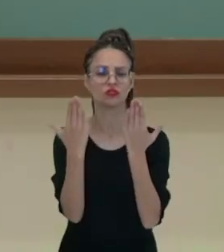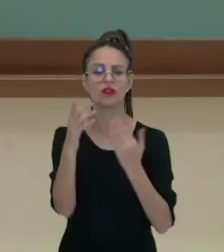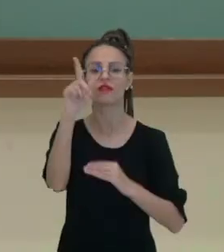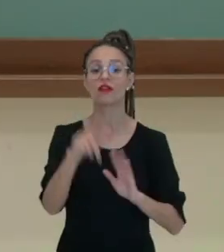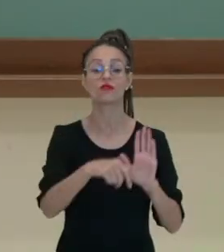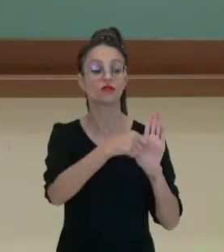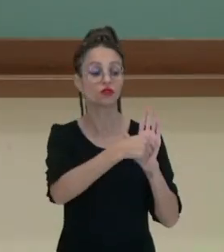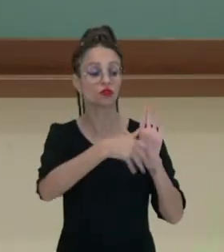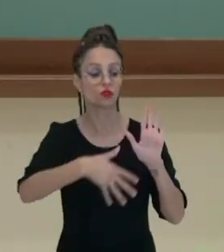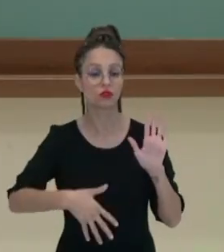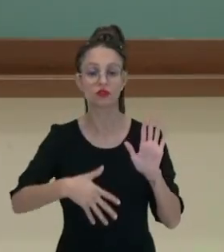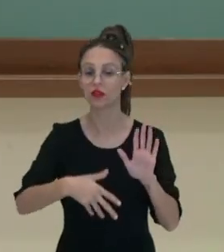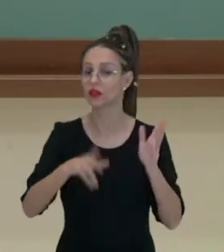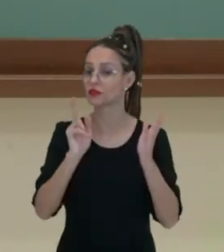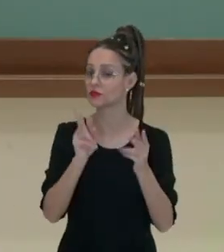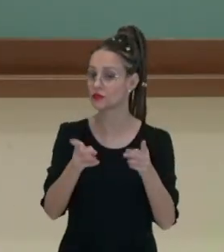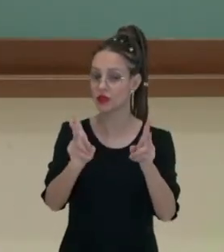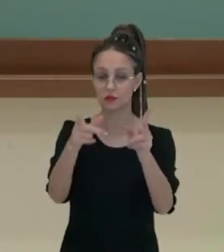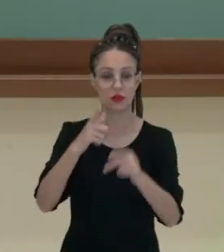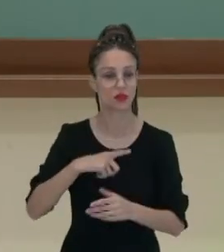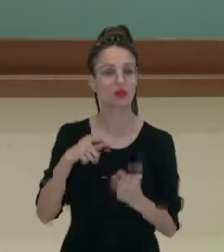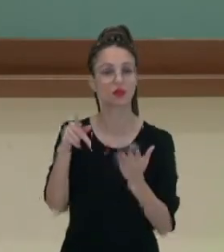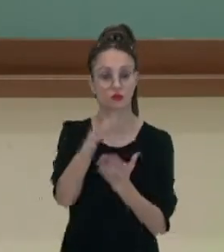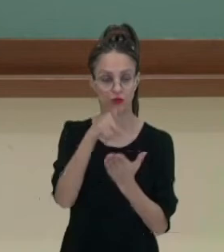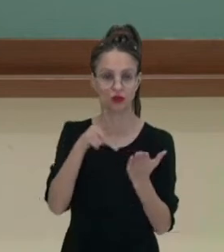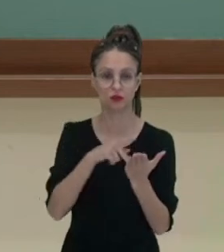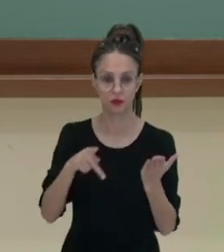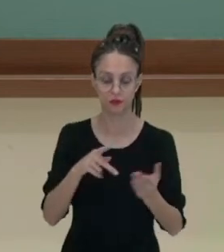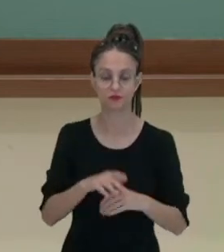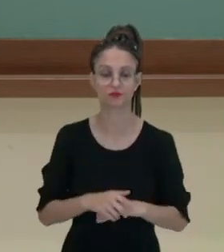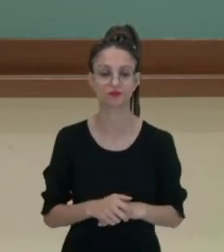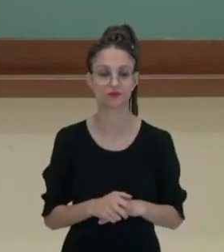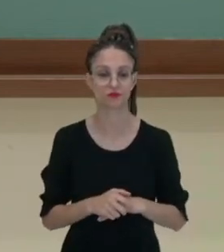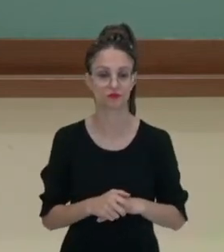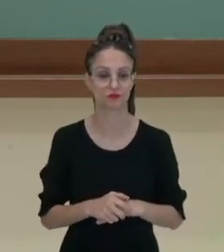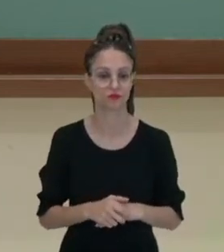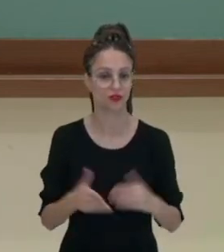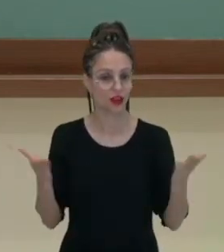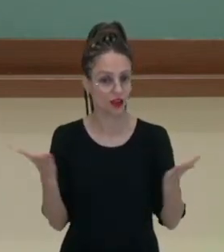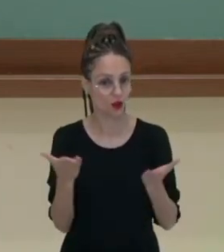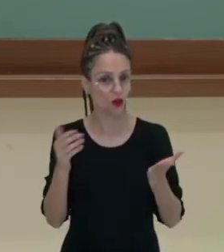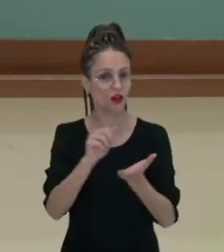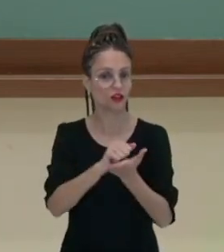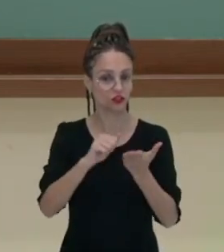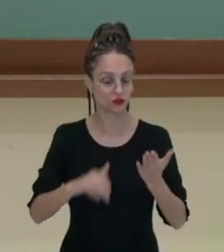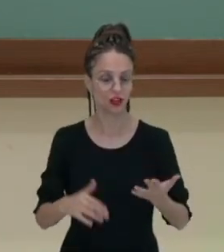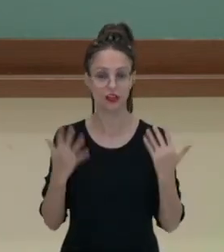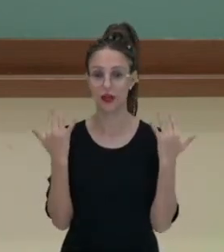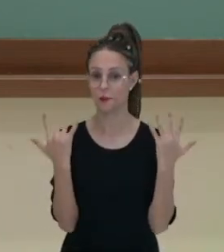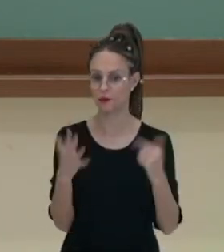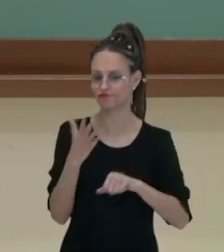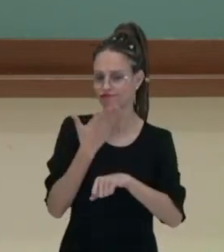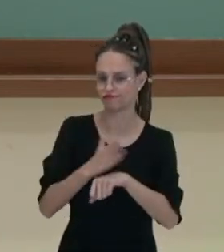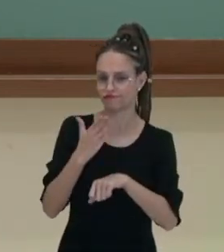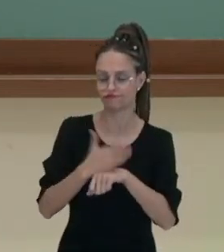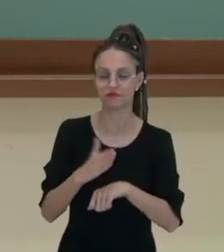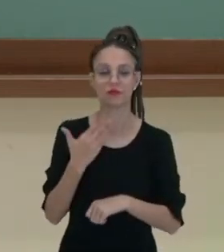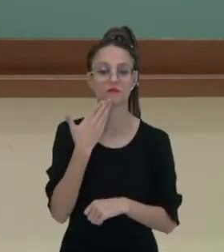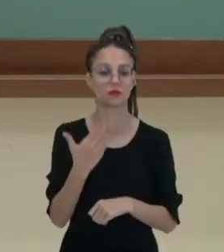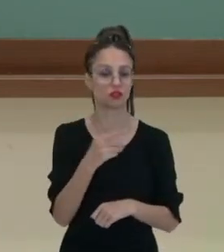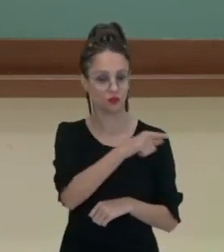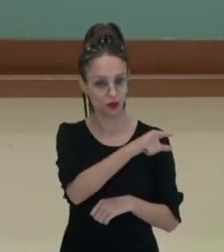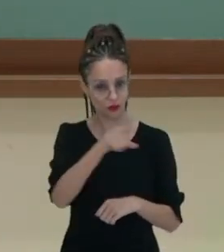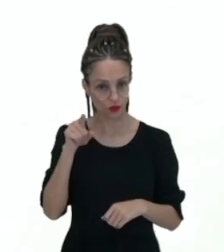linguagem que aparecem constantemente nesses poemas. Chegamos à atividade mão na massa. Então, agora eu vou pedir que